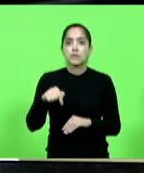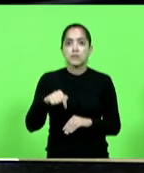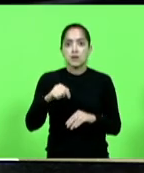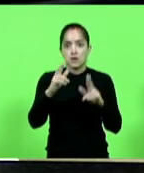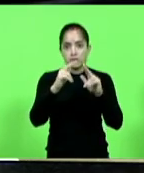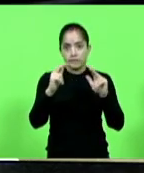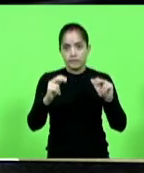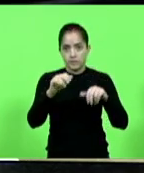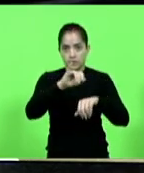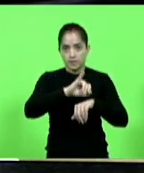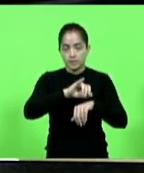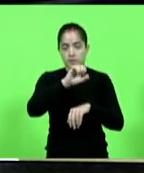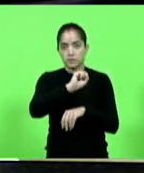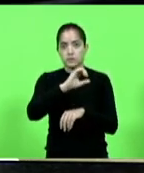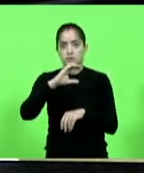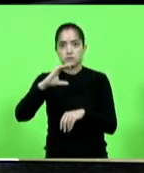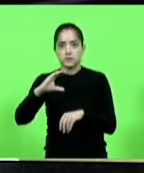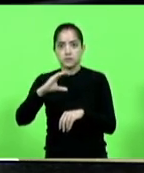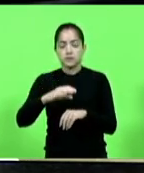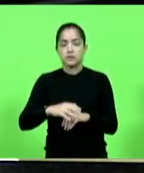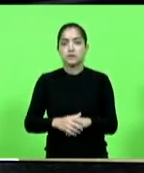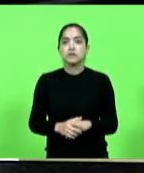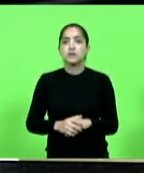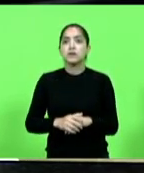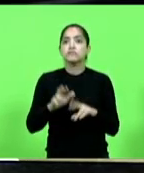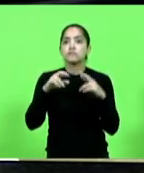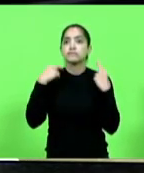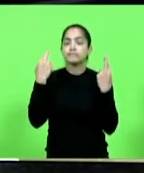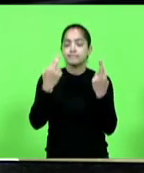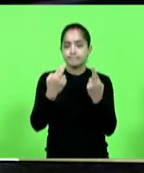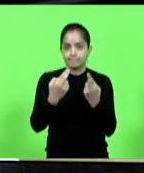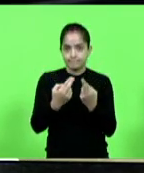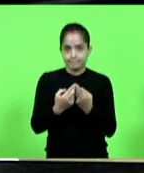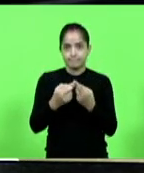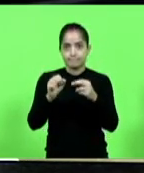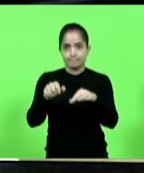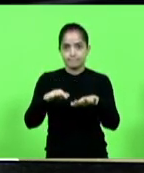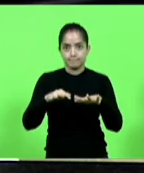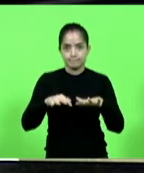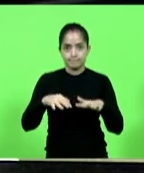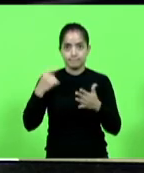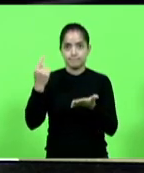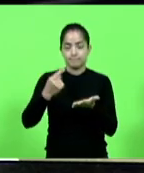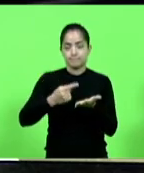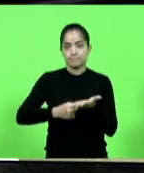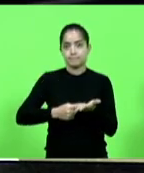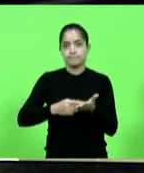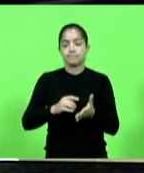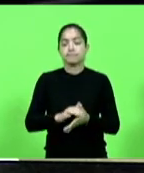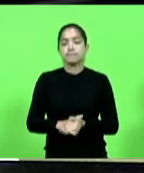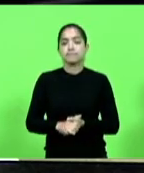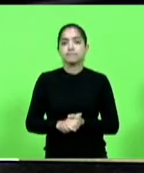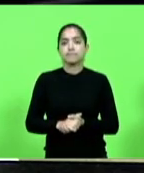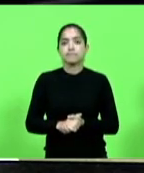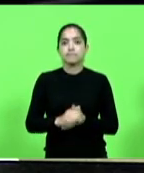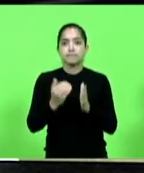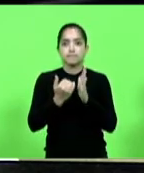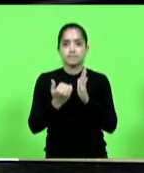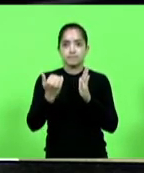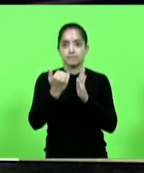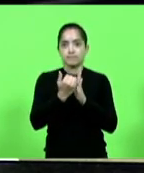de Florianópolis, capital do Estado de Santa Catarina, reuniu-se a Assembleia Legislativa em sessão extraordinária.